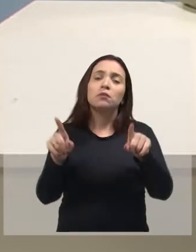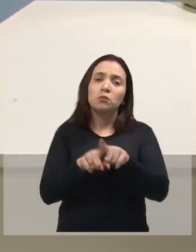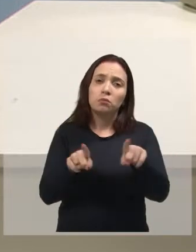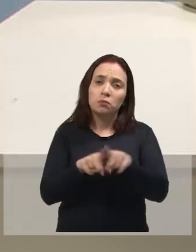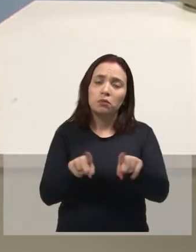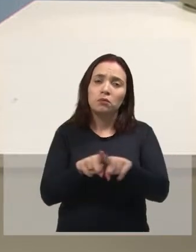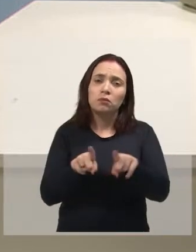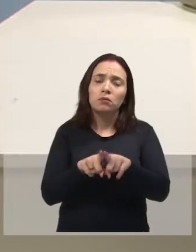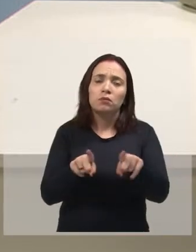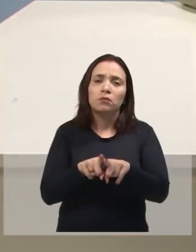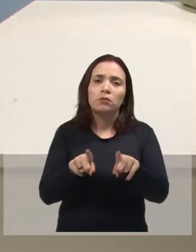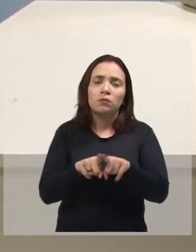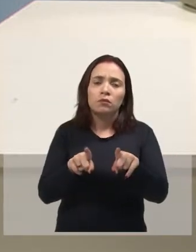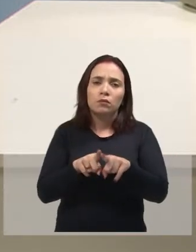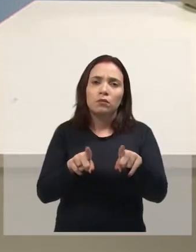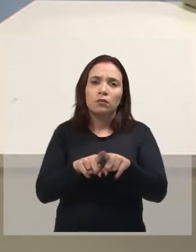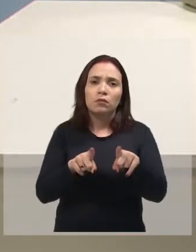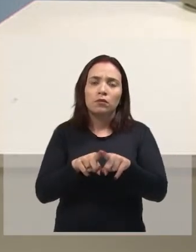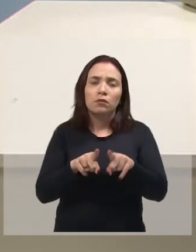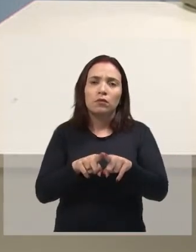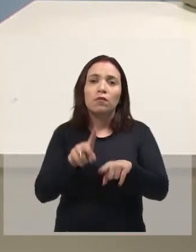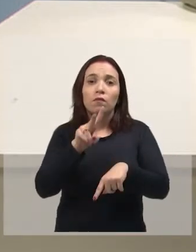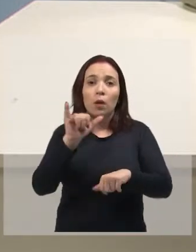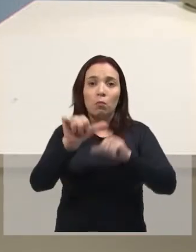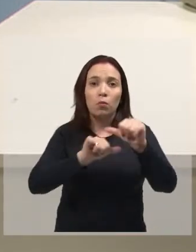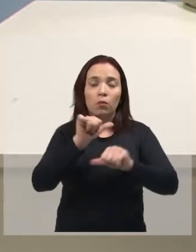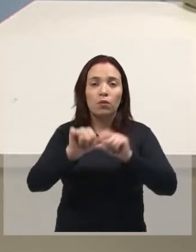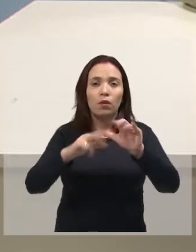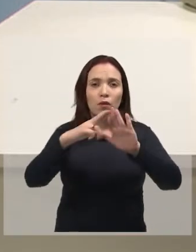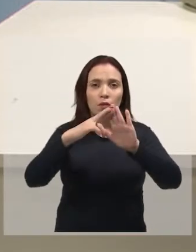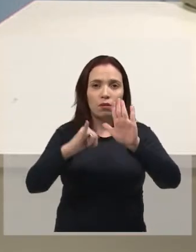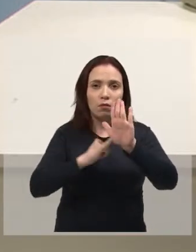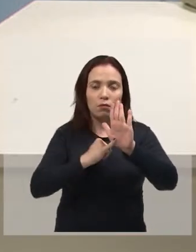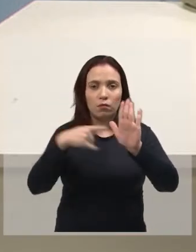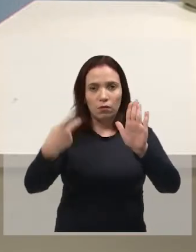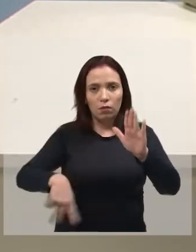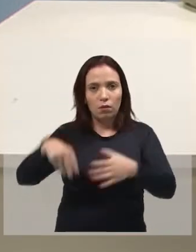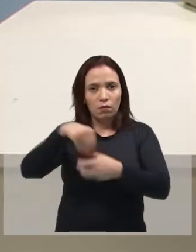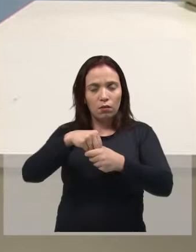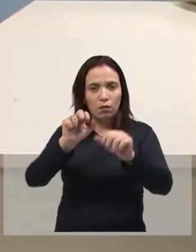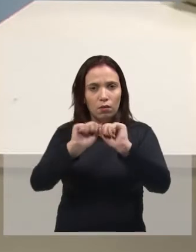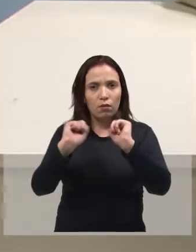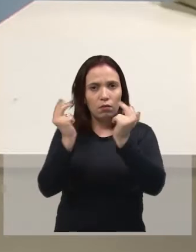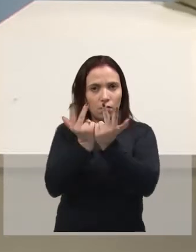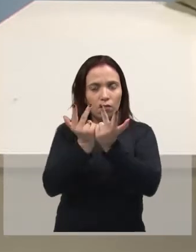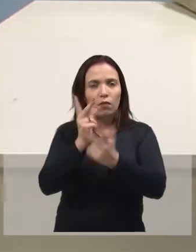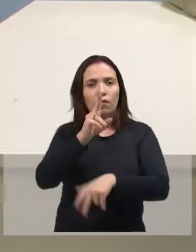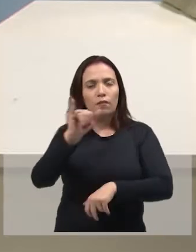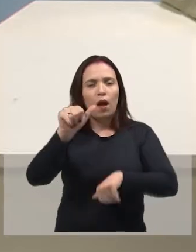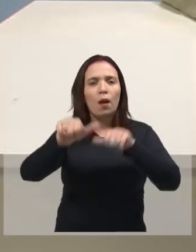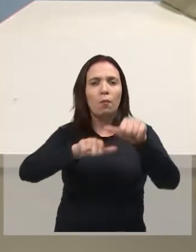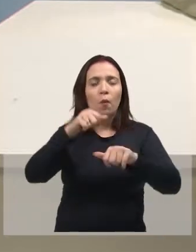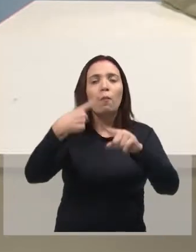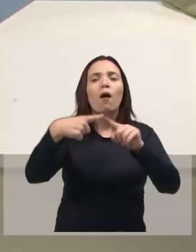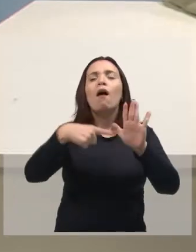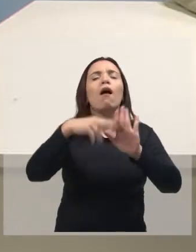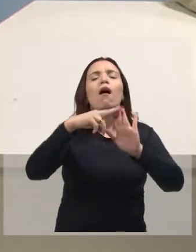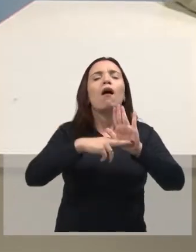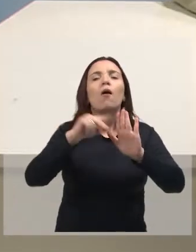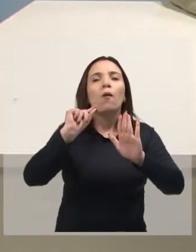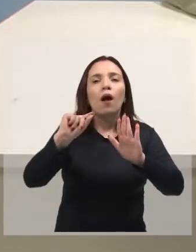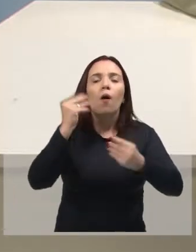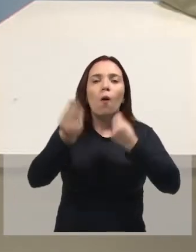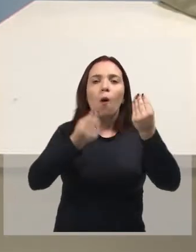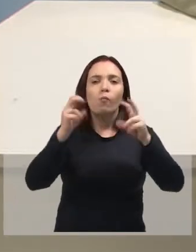também vem aí uma reforma do regimento interno da casa, que organiza o funcionamento da